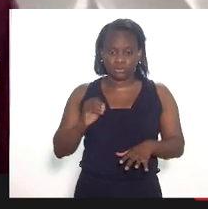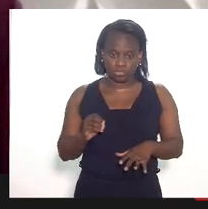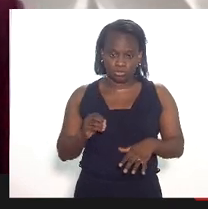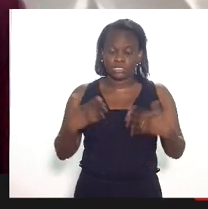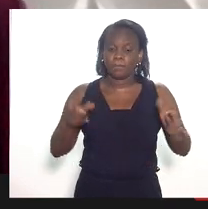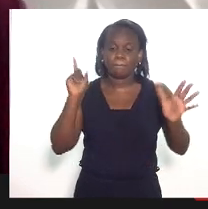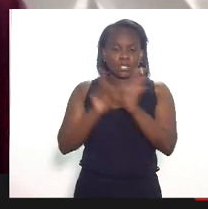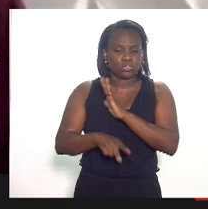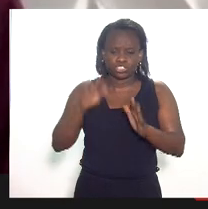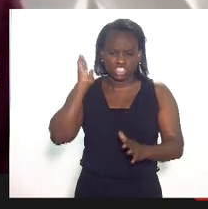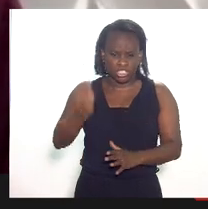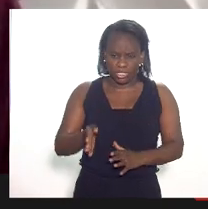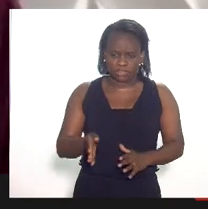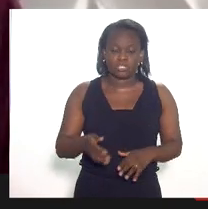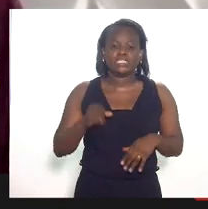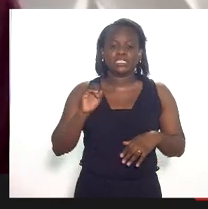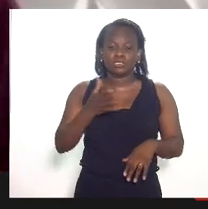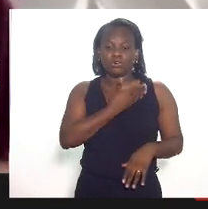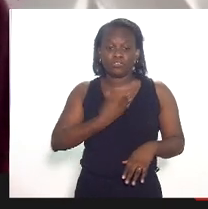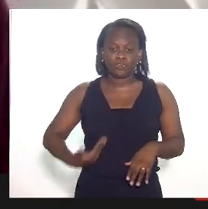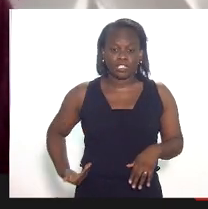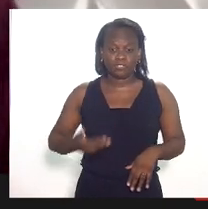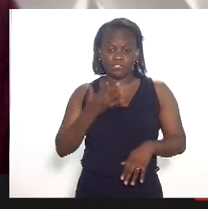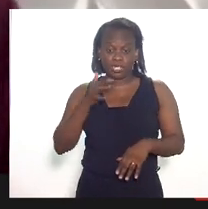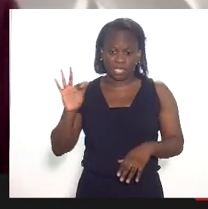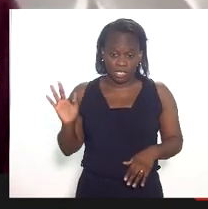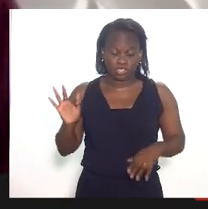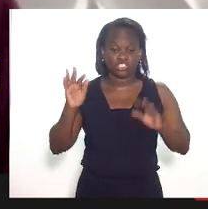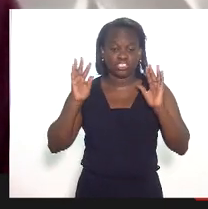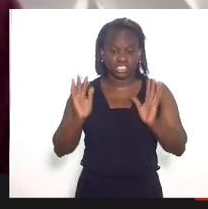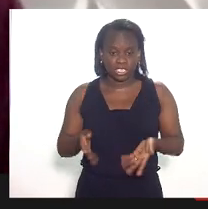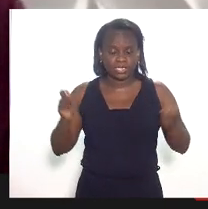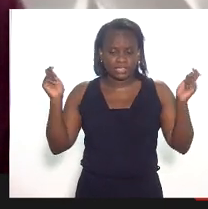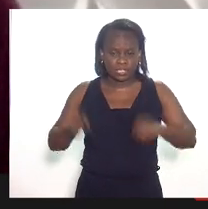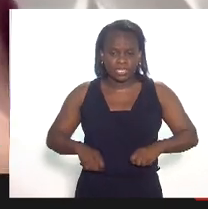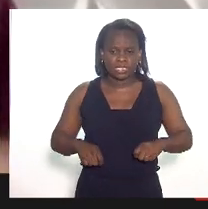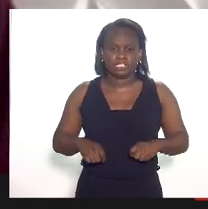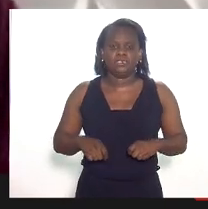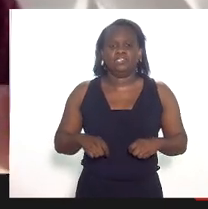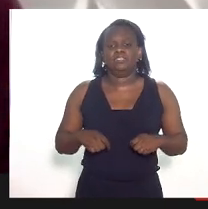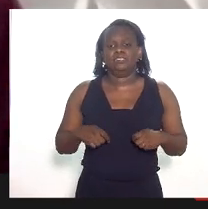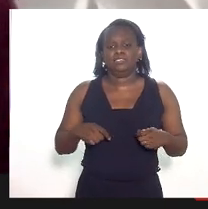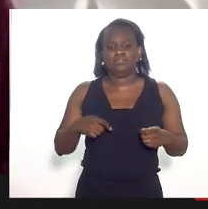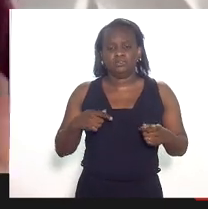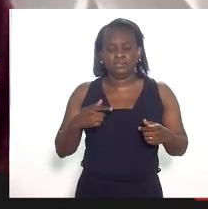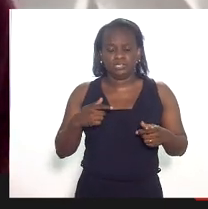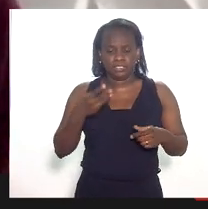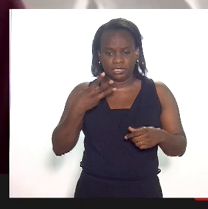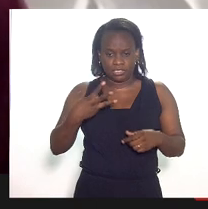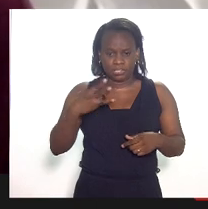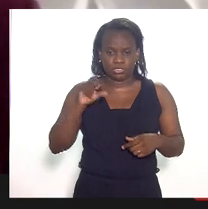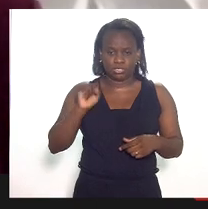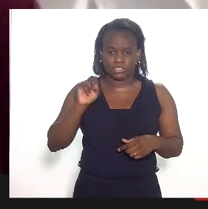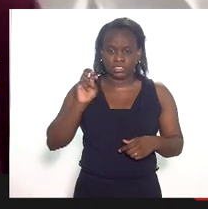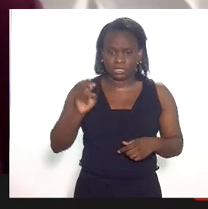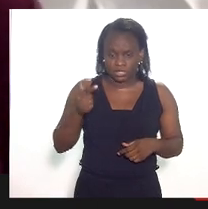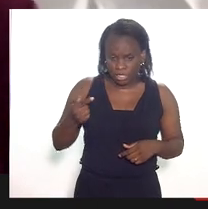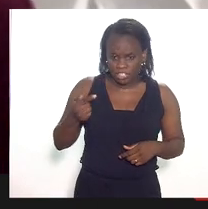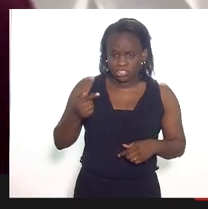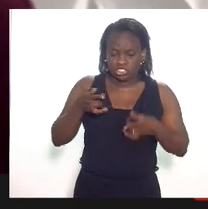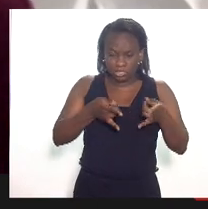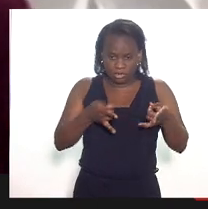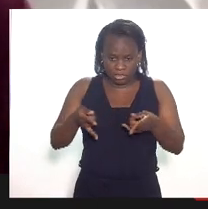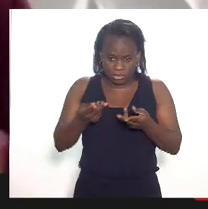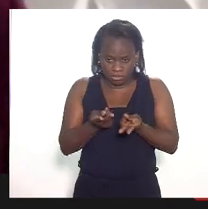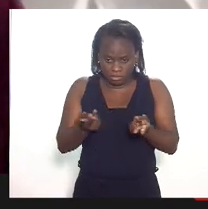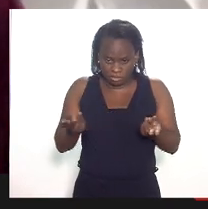muito objetiva. Se o governo federal tivesse a possibilidade, tivesse com os 387